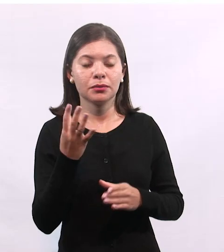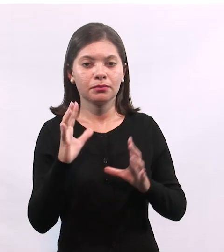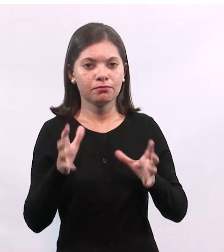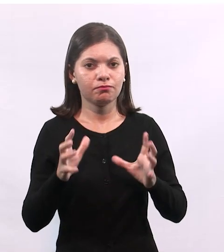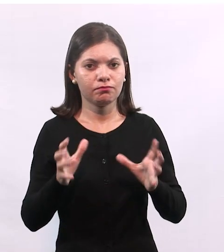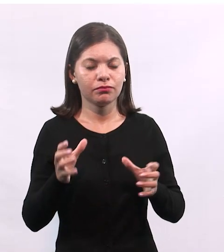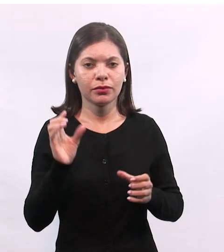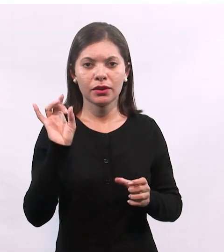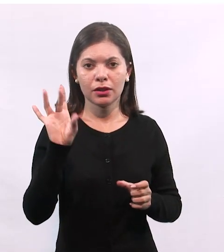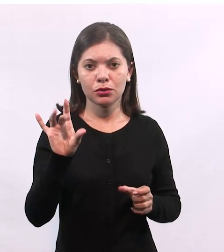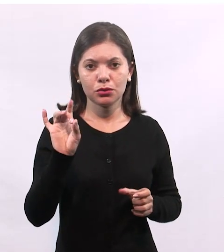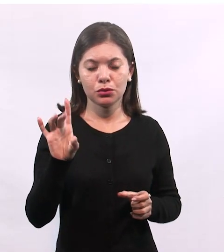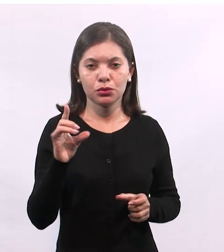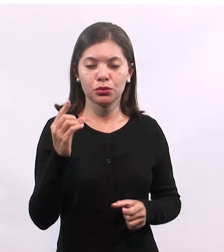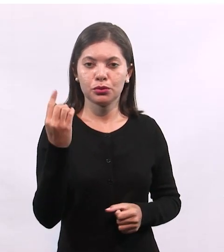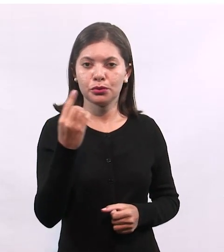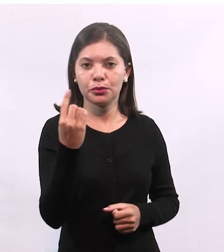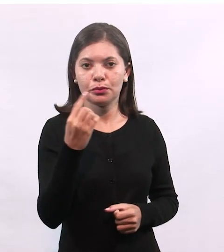uma